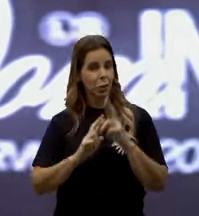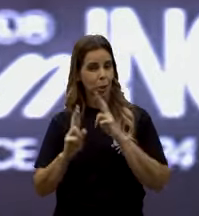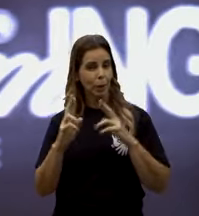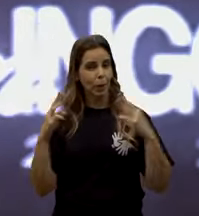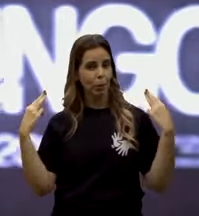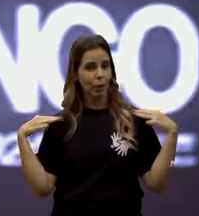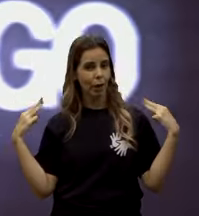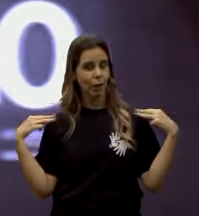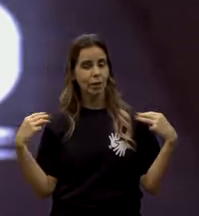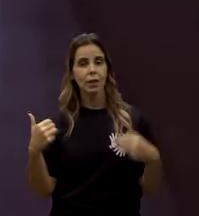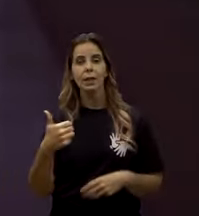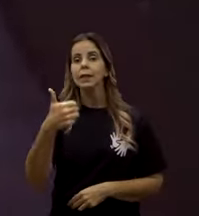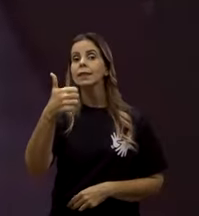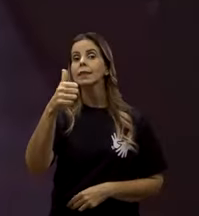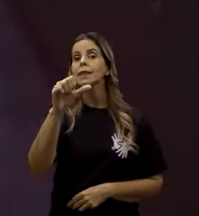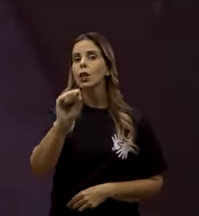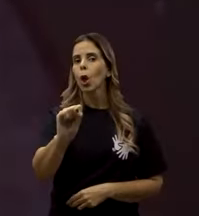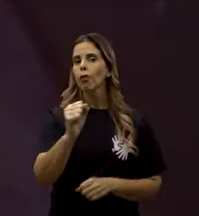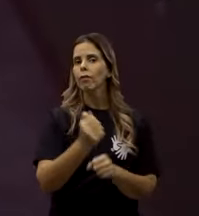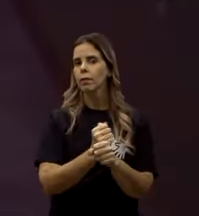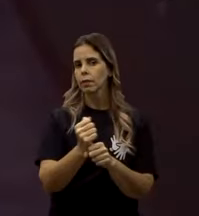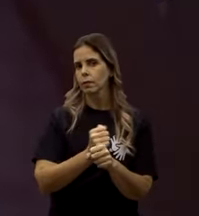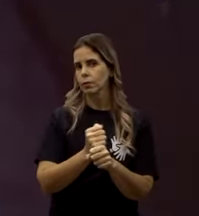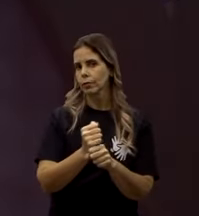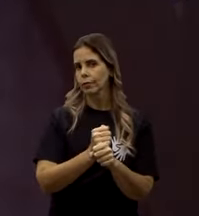lembrar da tampa do vaso eu esqueço